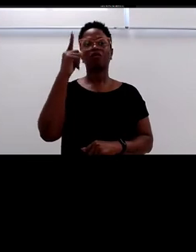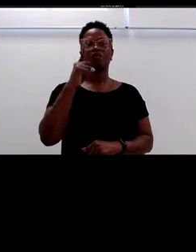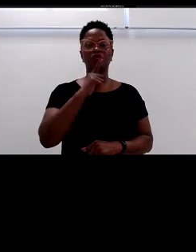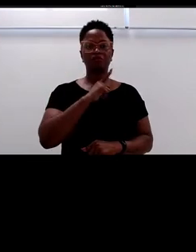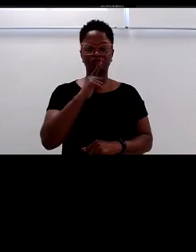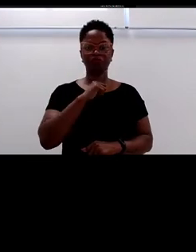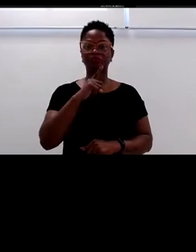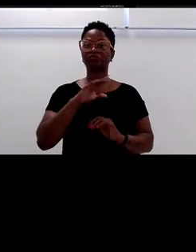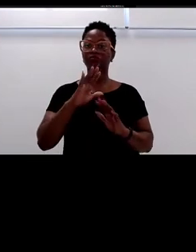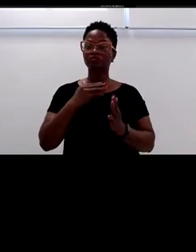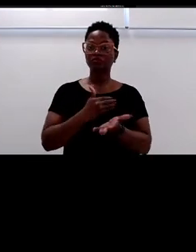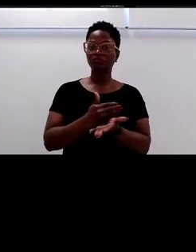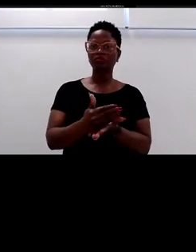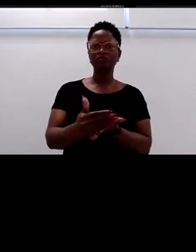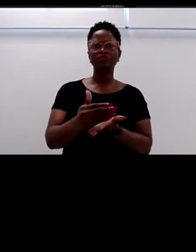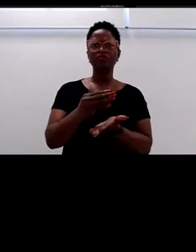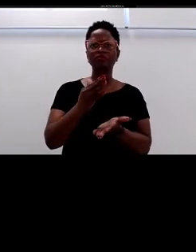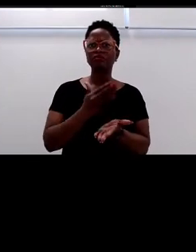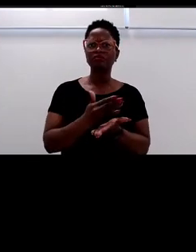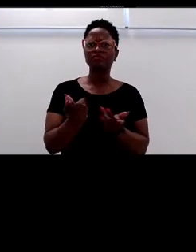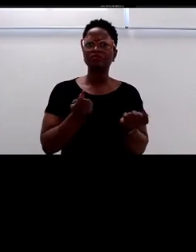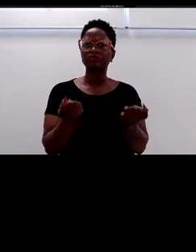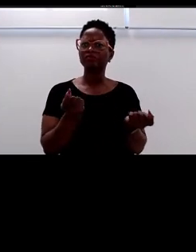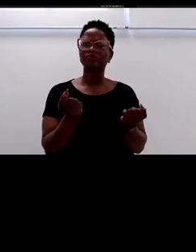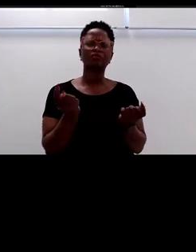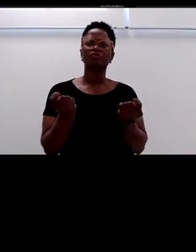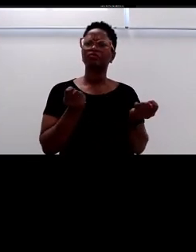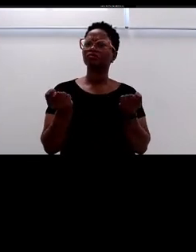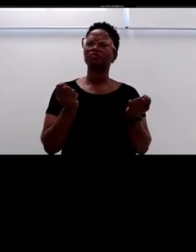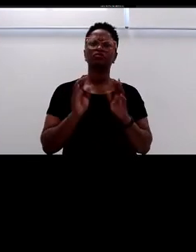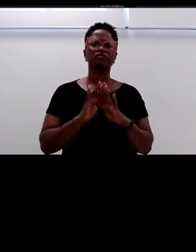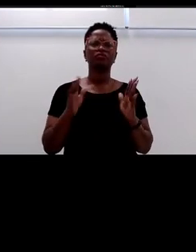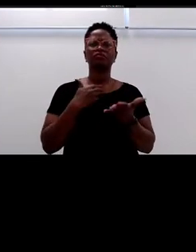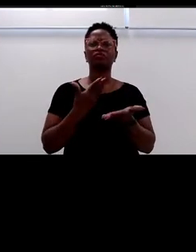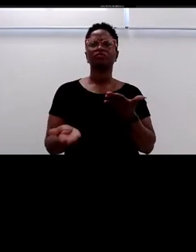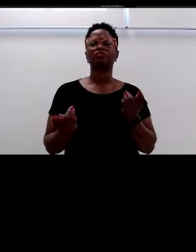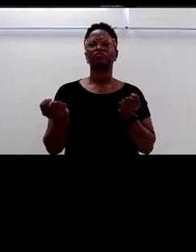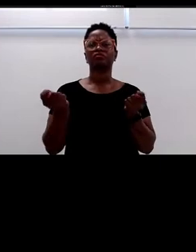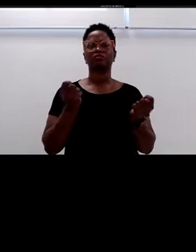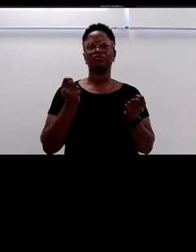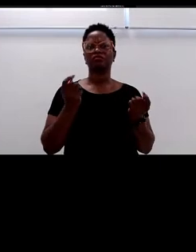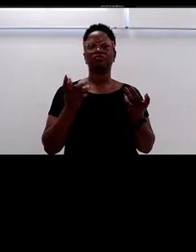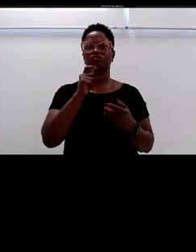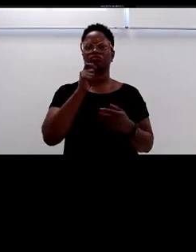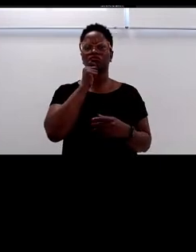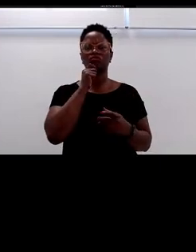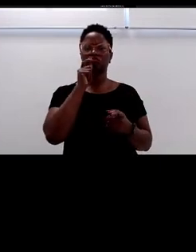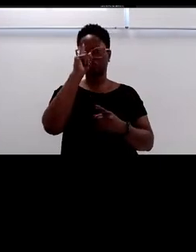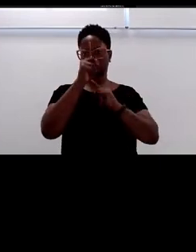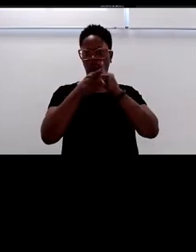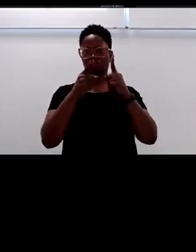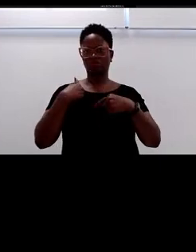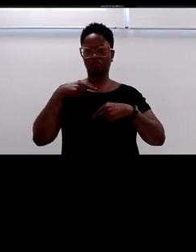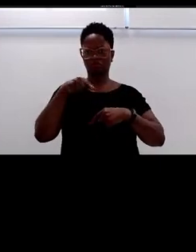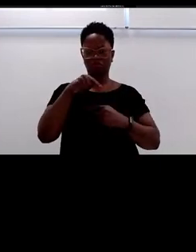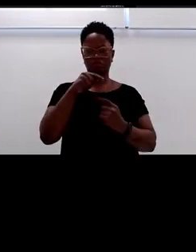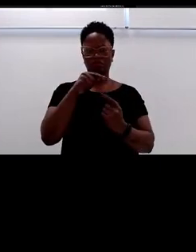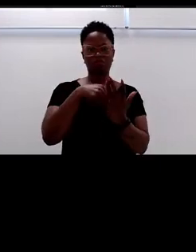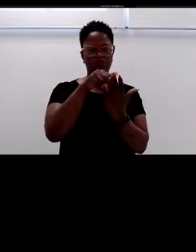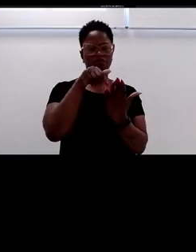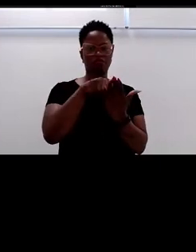ele começa, ele não comanda mais. Ele perde o comando. Quem comanda agora é o